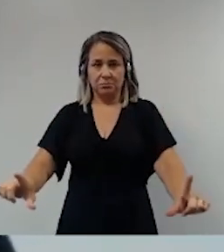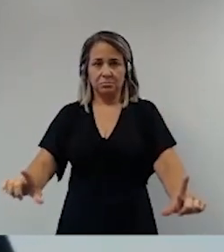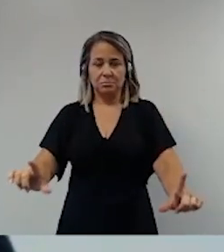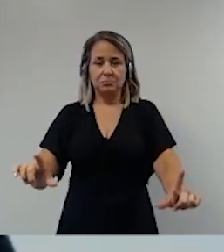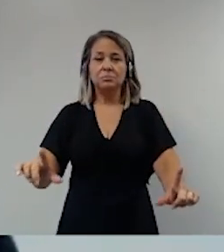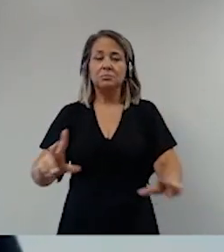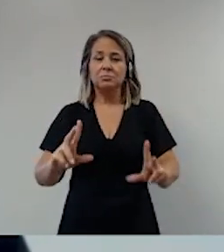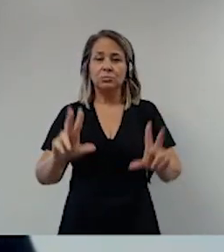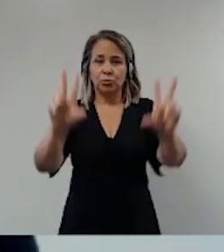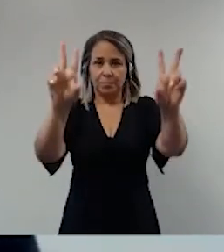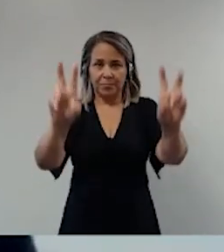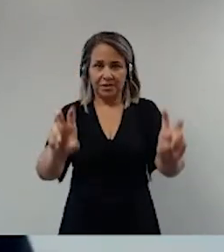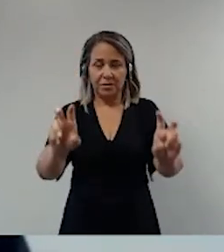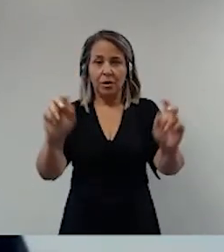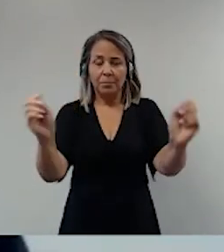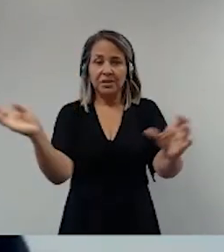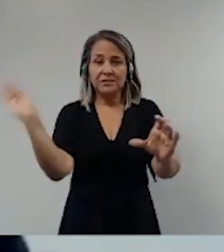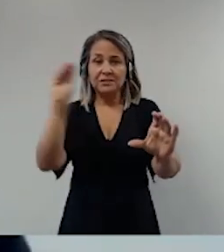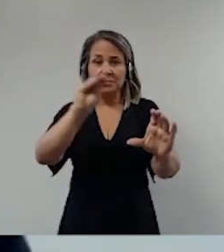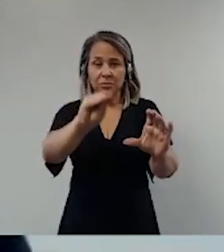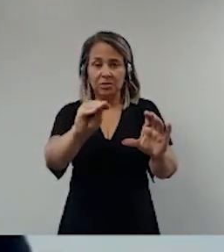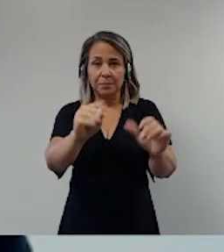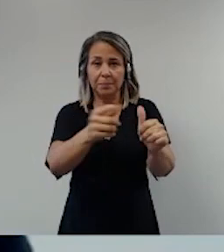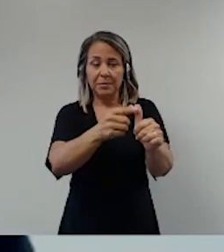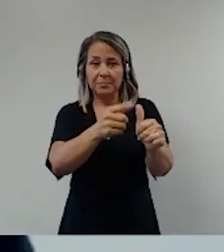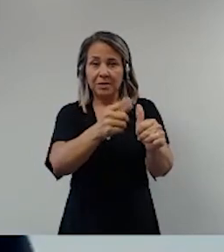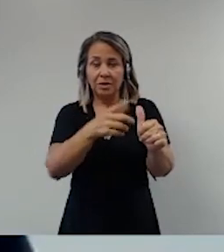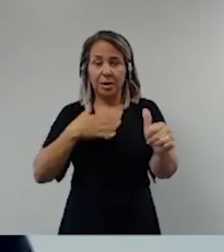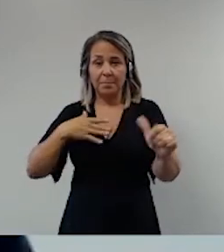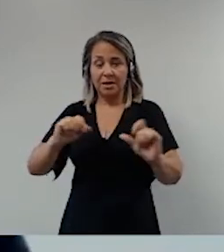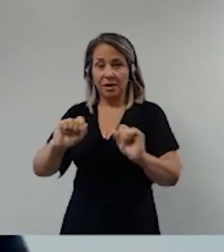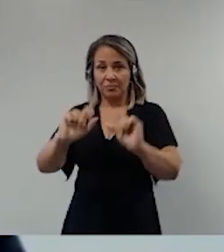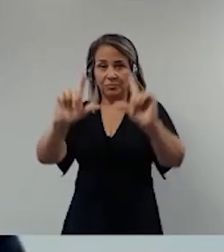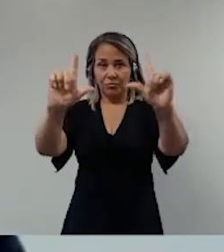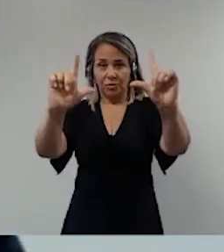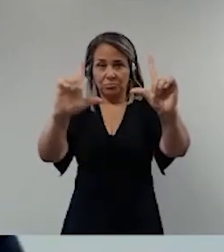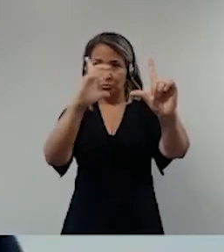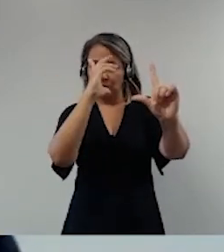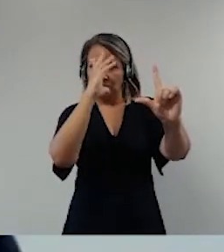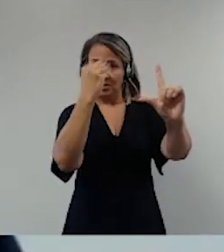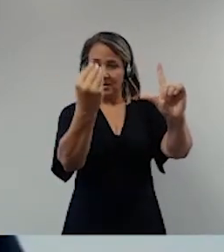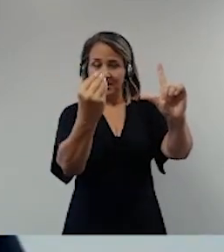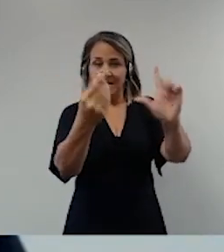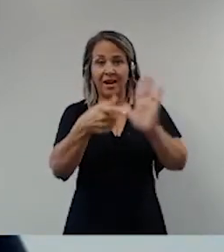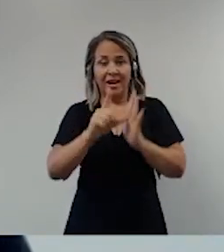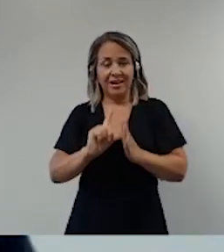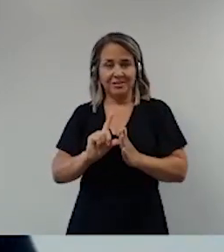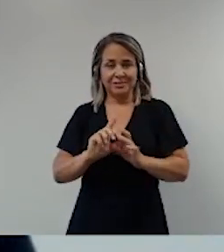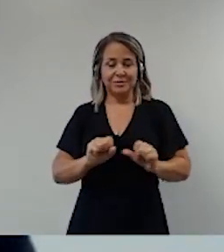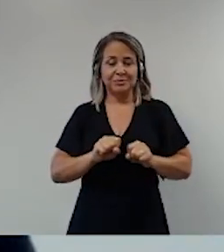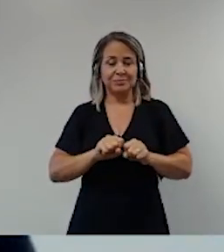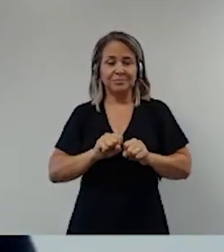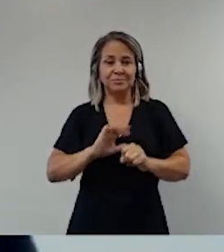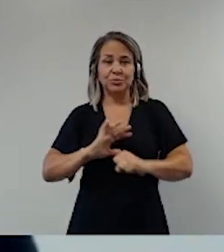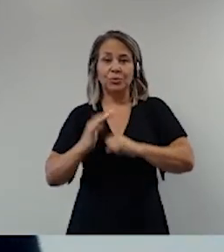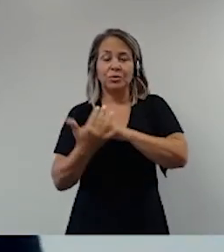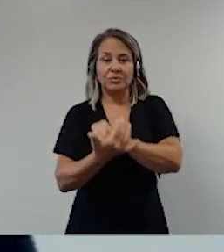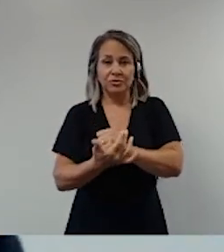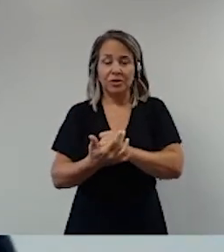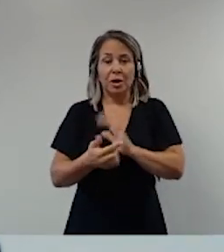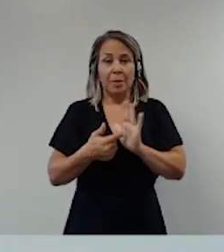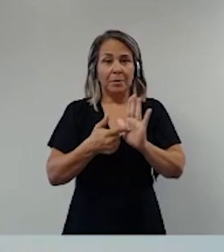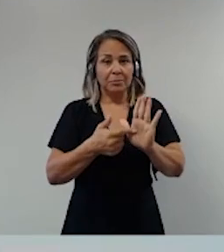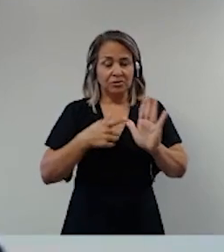painel fosse incluída, primeiramente, a minha foto antes do Covid, para mostrar, primeiramente, que eu